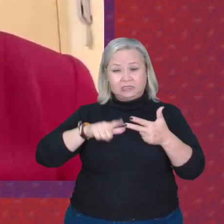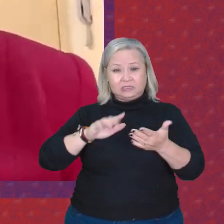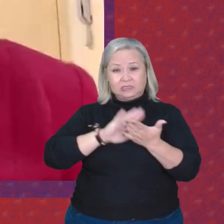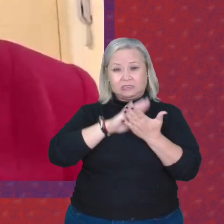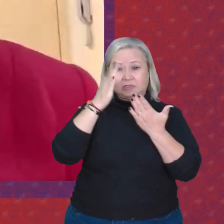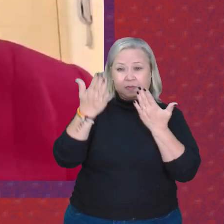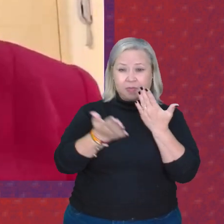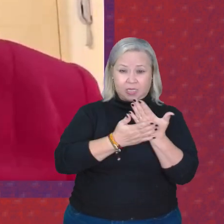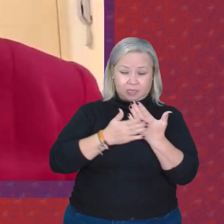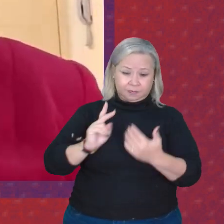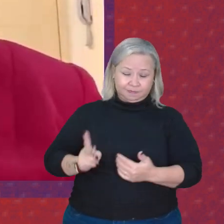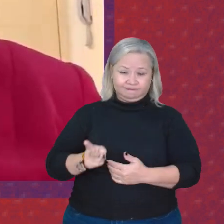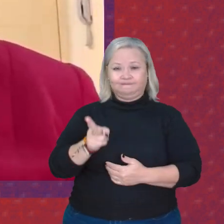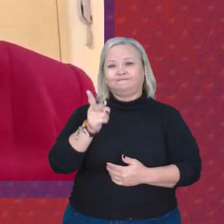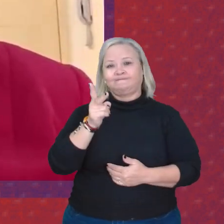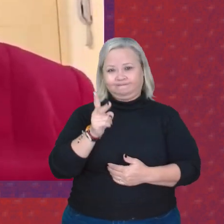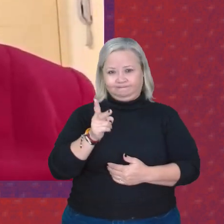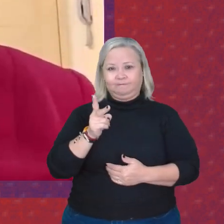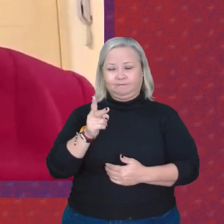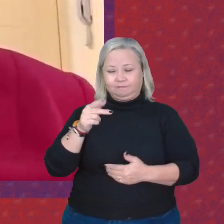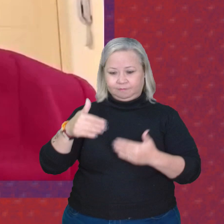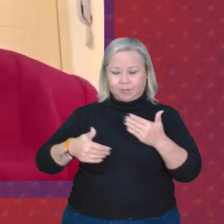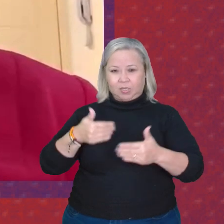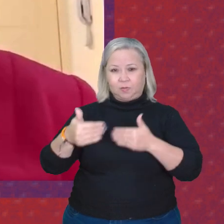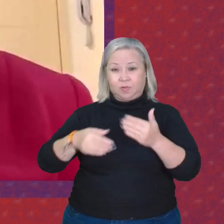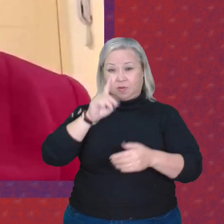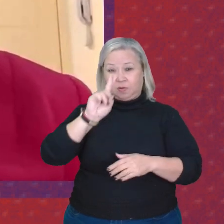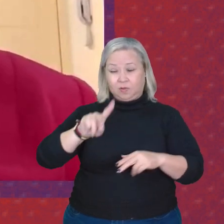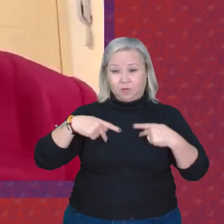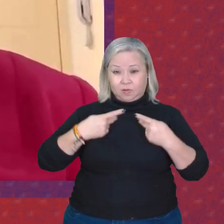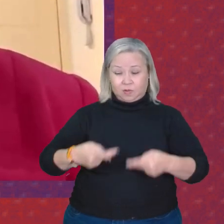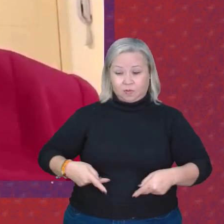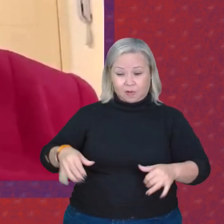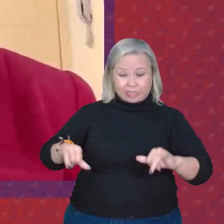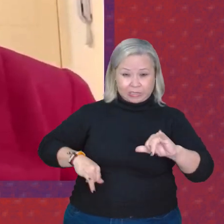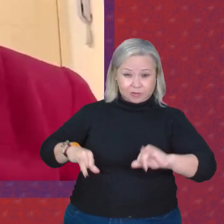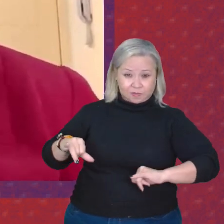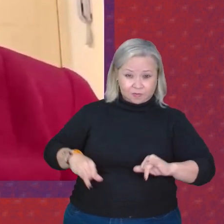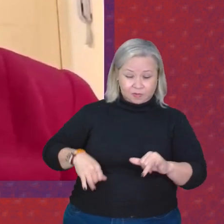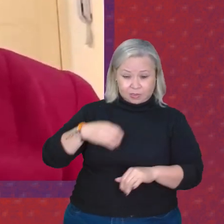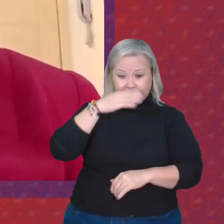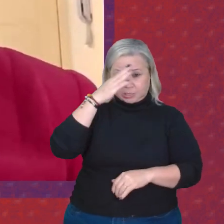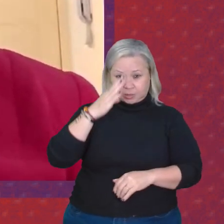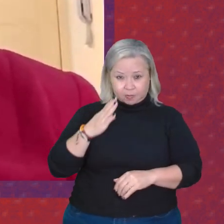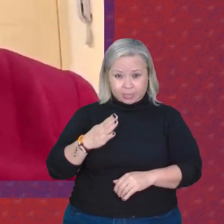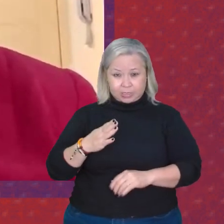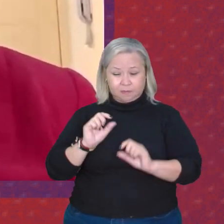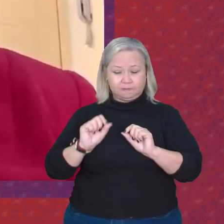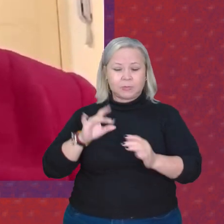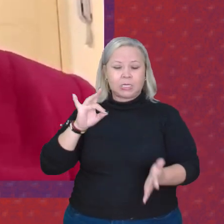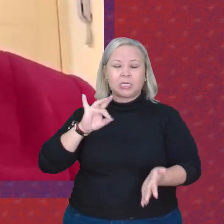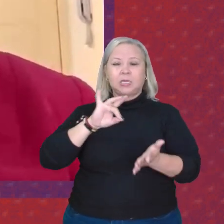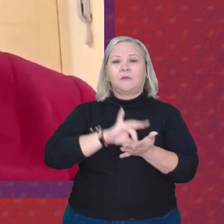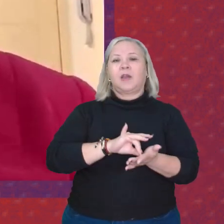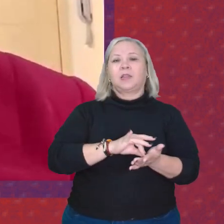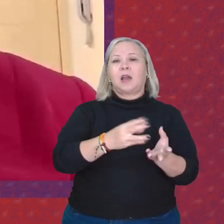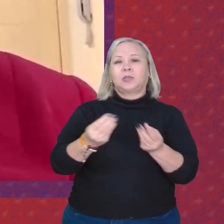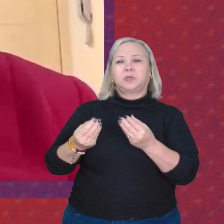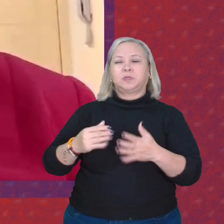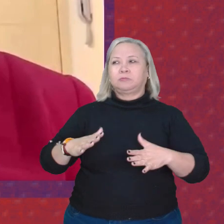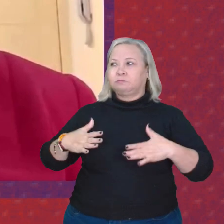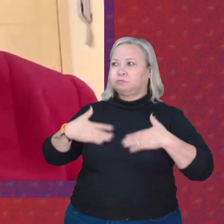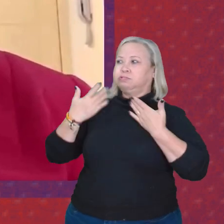ameaças permanentes, né, que os direitos humanos estão sofrendo no Brasil, é efetivamente muito